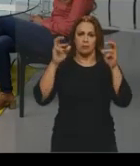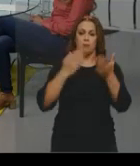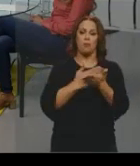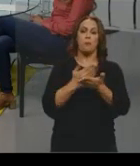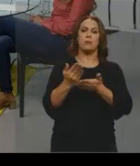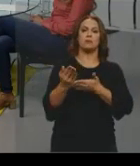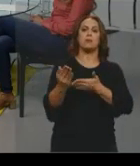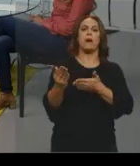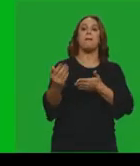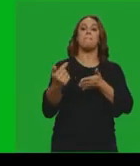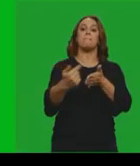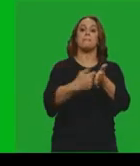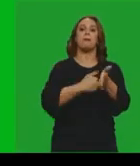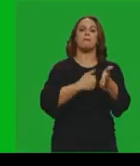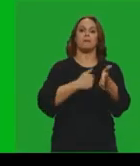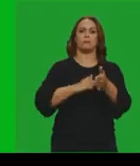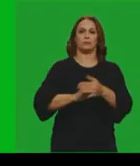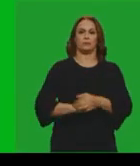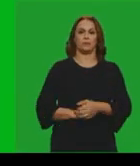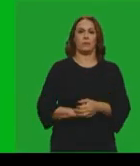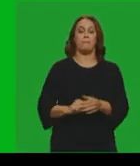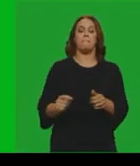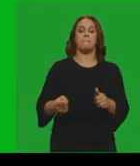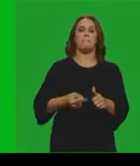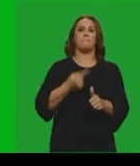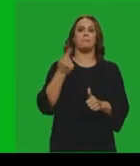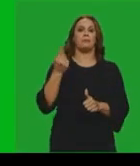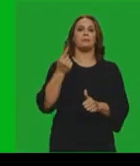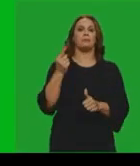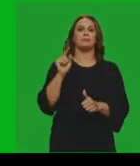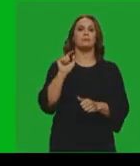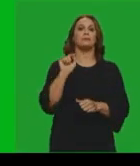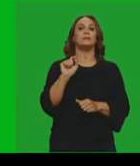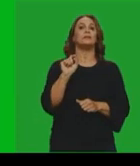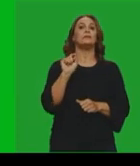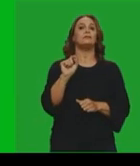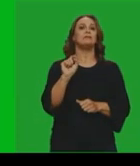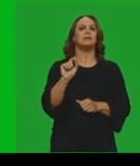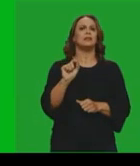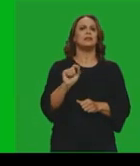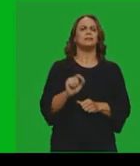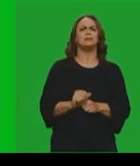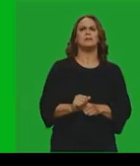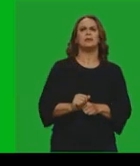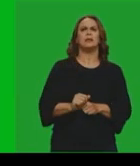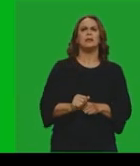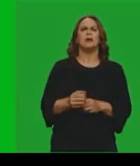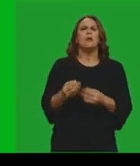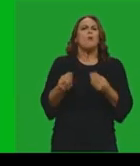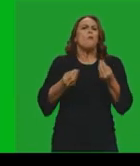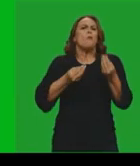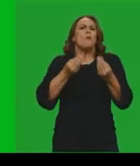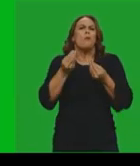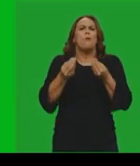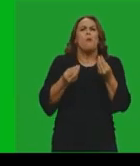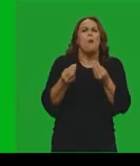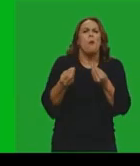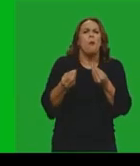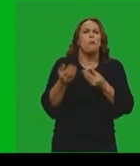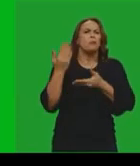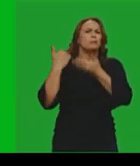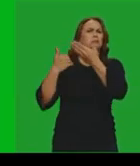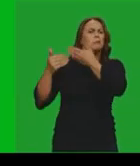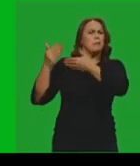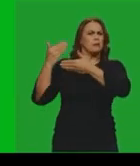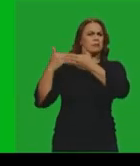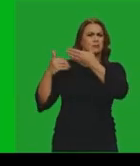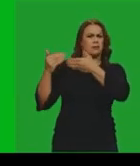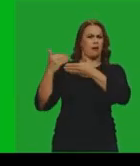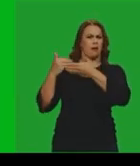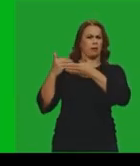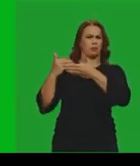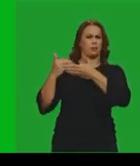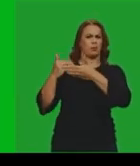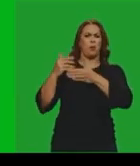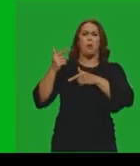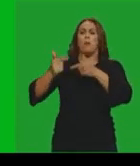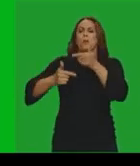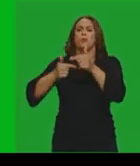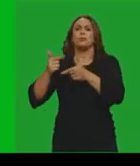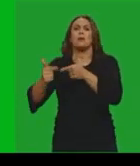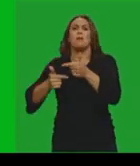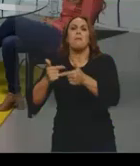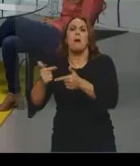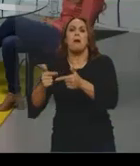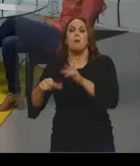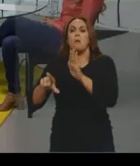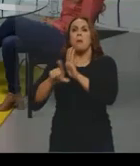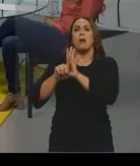nossa primeira pergunta é como era a questão trabalhista antes de existir as leis que defendem o